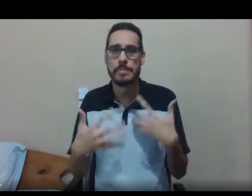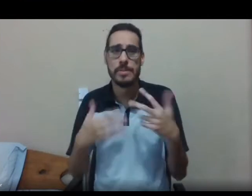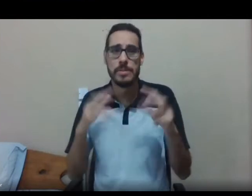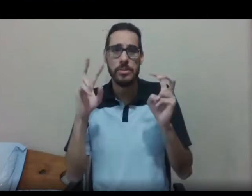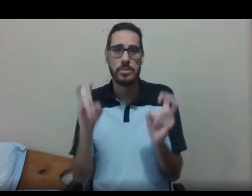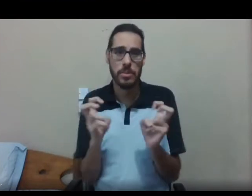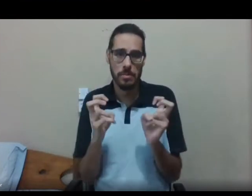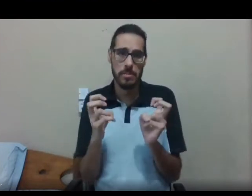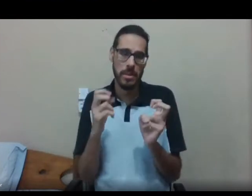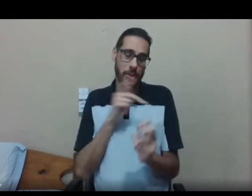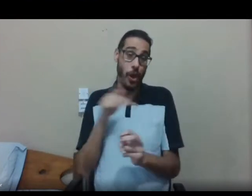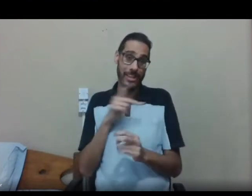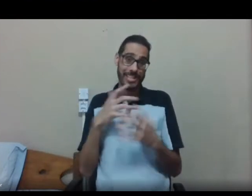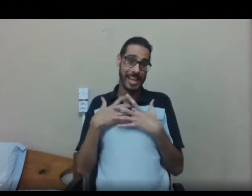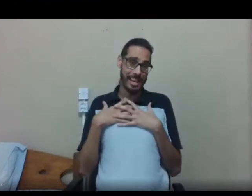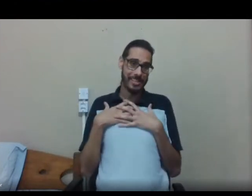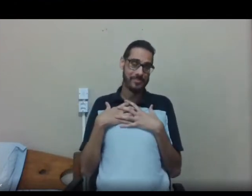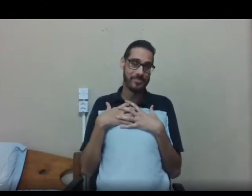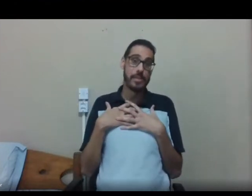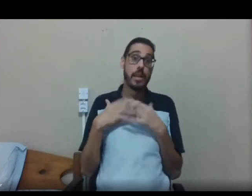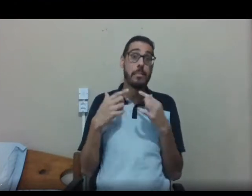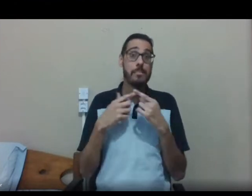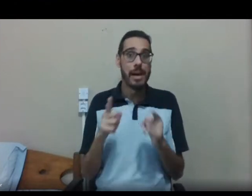também não pode perder de vista, que por detrás